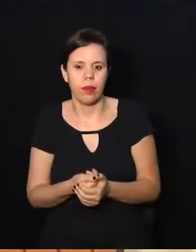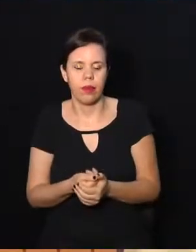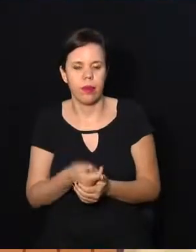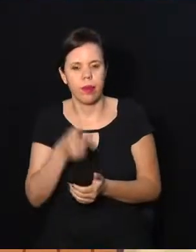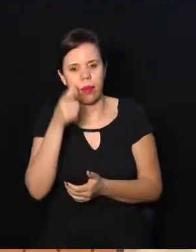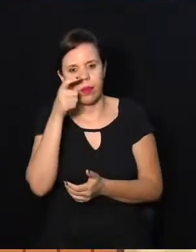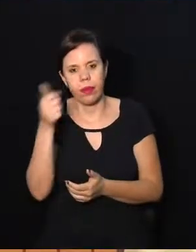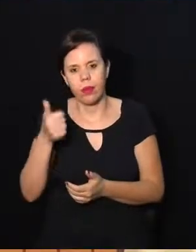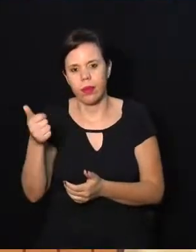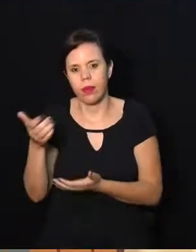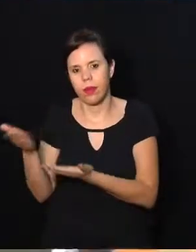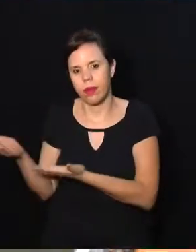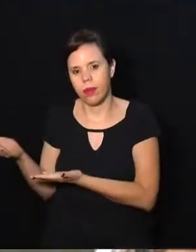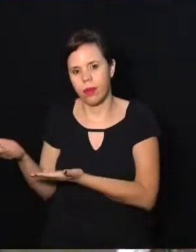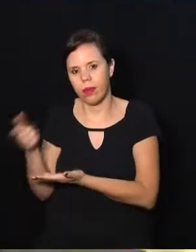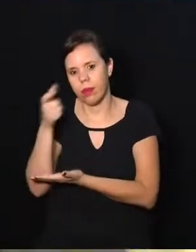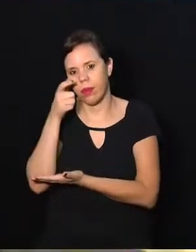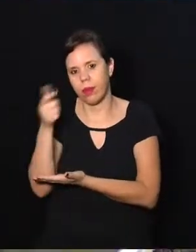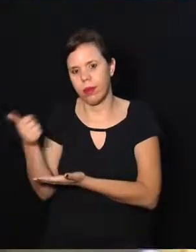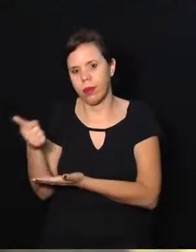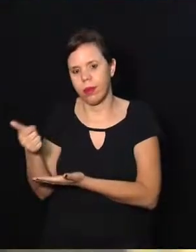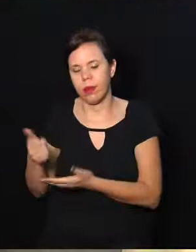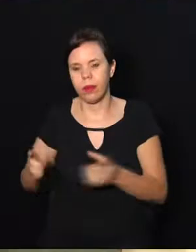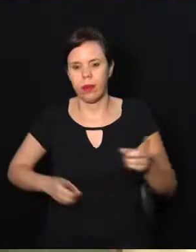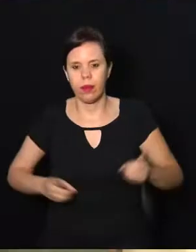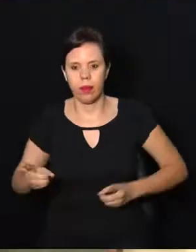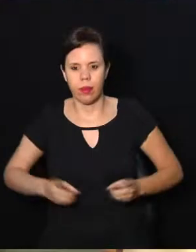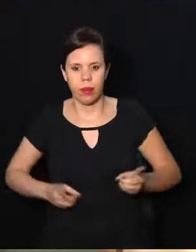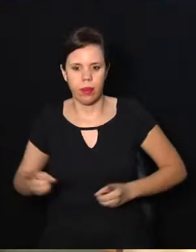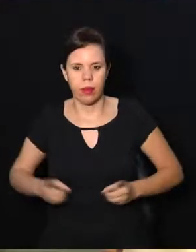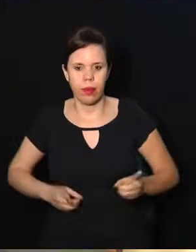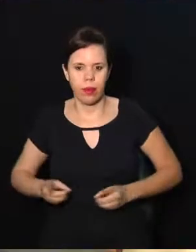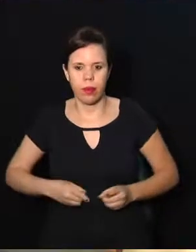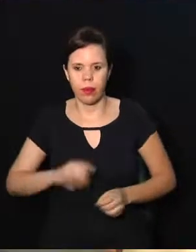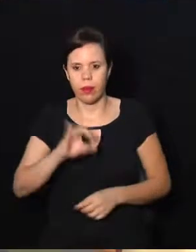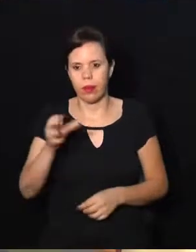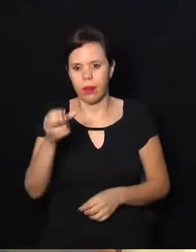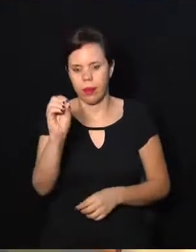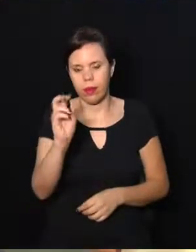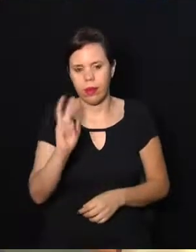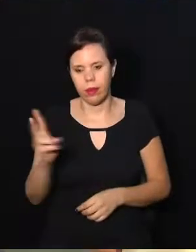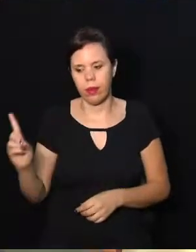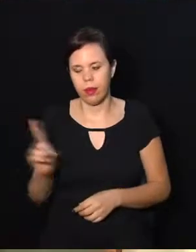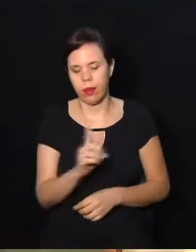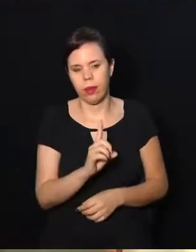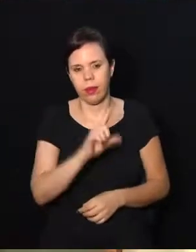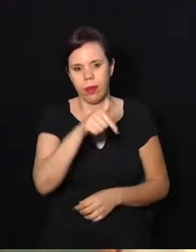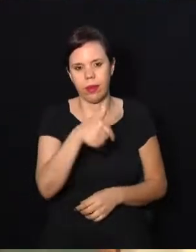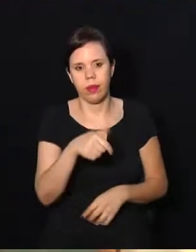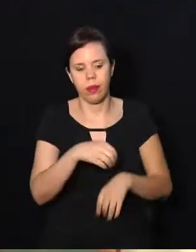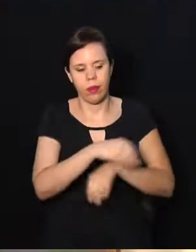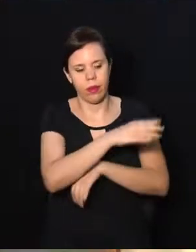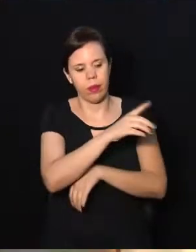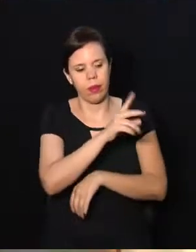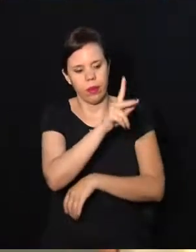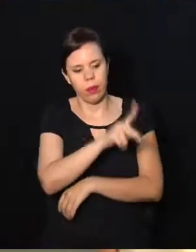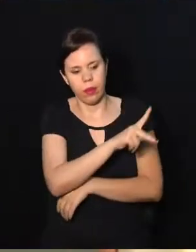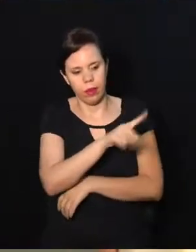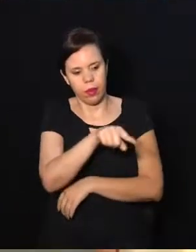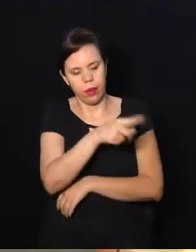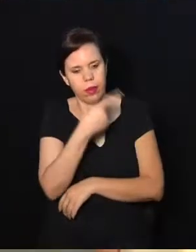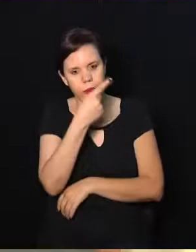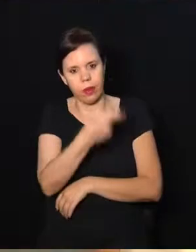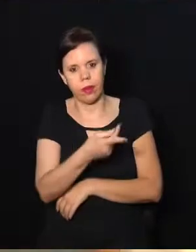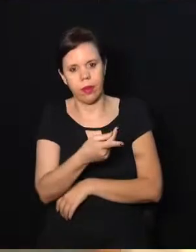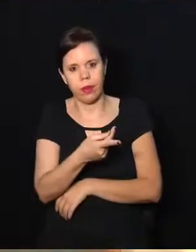ouvir, primeiro, eu quero ouvir o diácono João Vicente, que ele sempre esteve conosco, depois nós vamos passar a palavra para o nosso padre, que ele tem uma